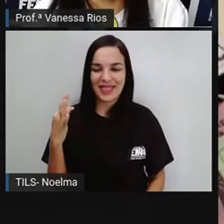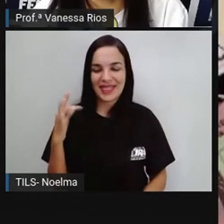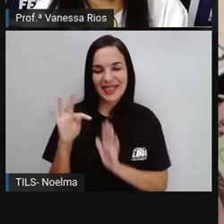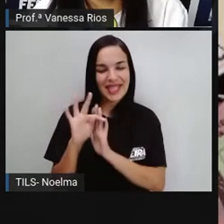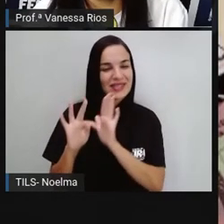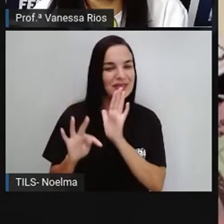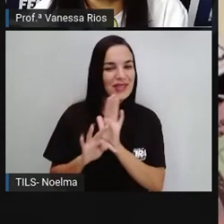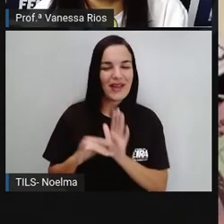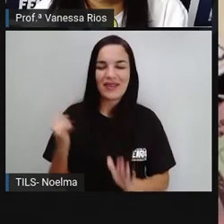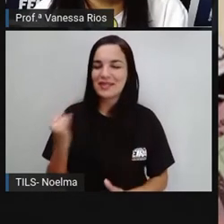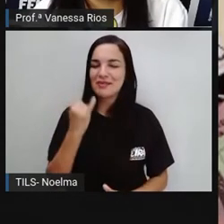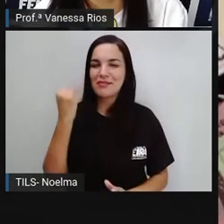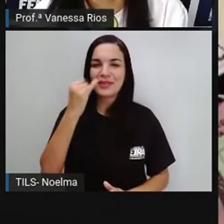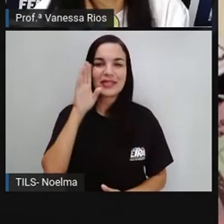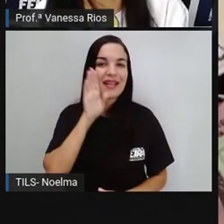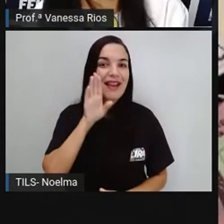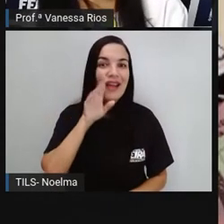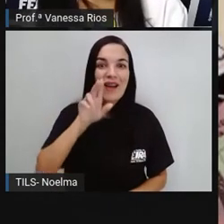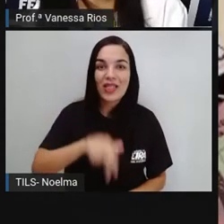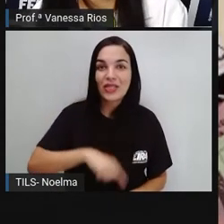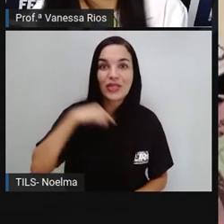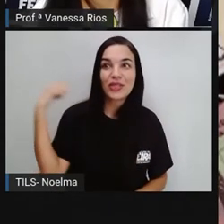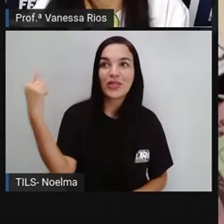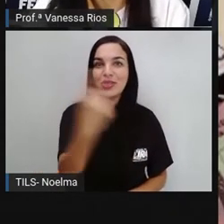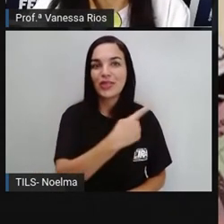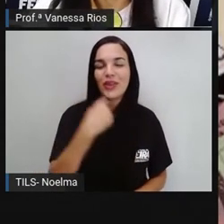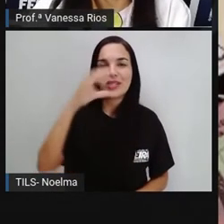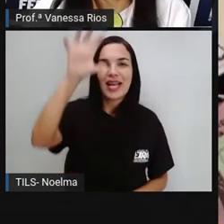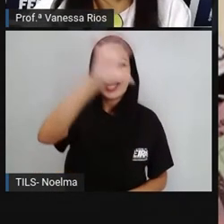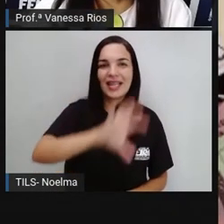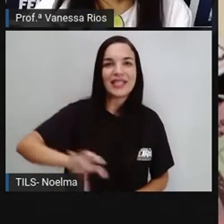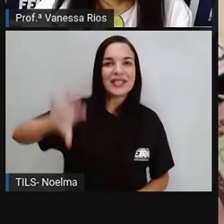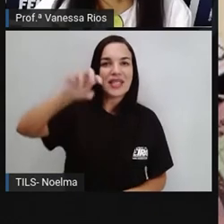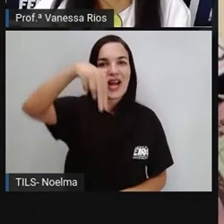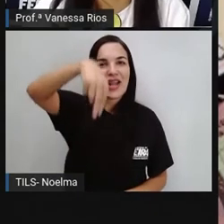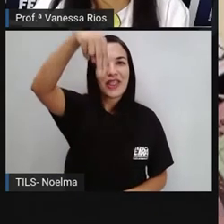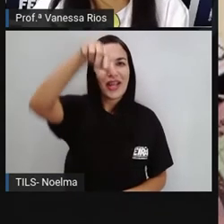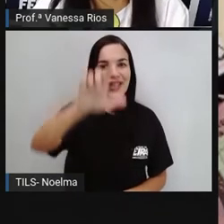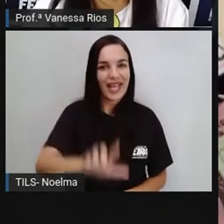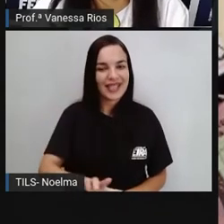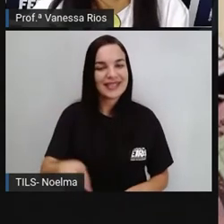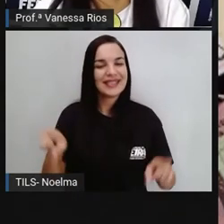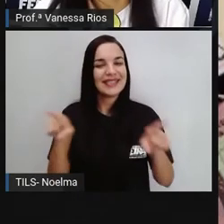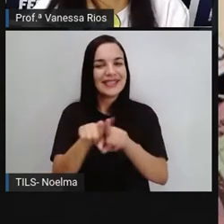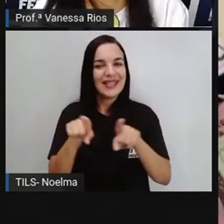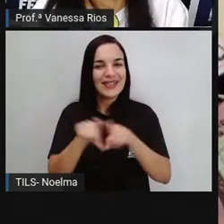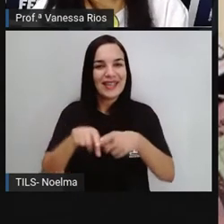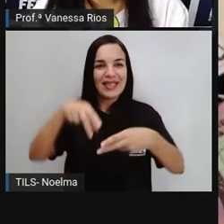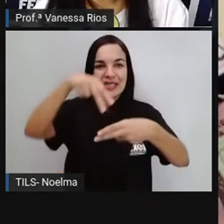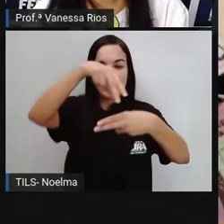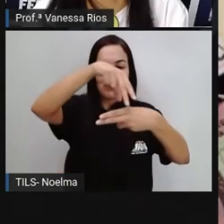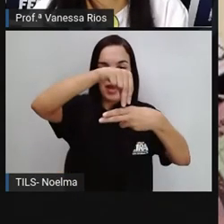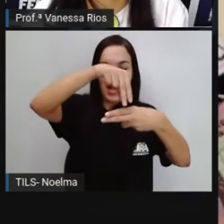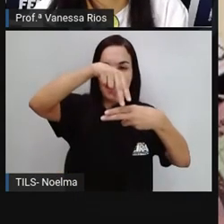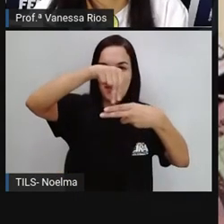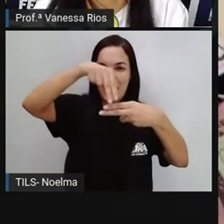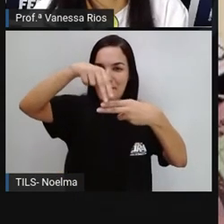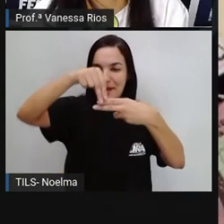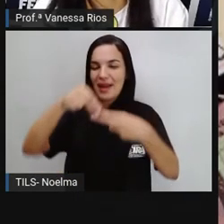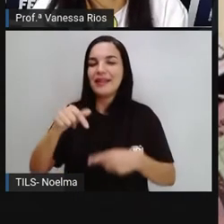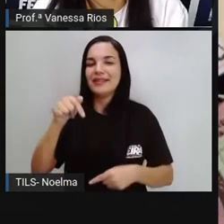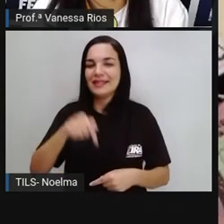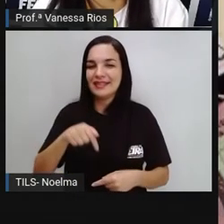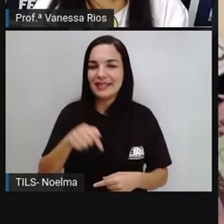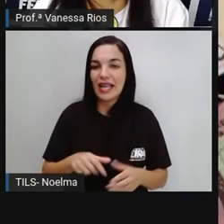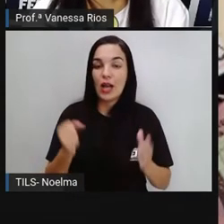tão interessante para todo o Nordeste? Pois é, a literatura de cordel também é um patrimônio, né,